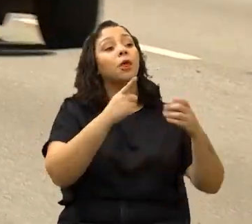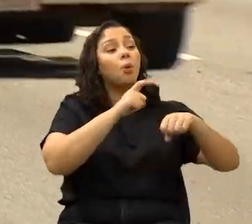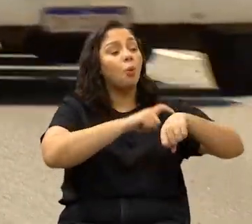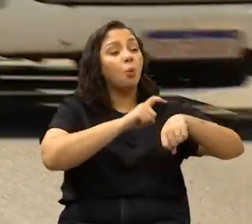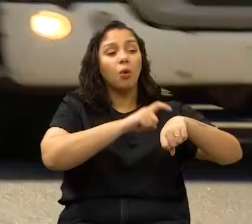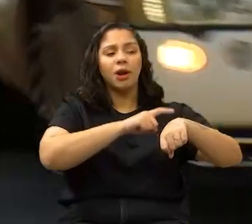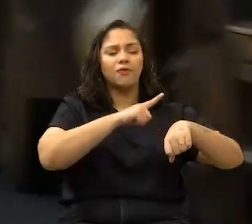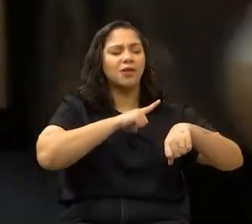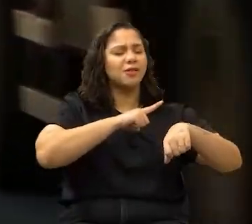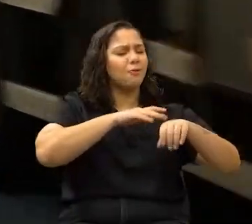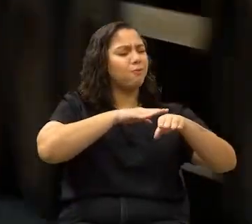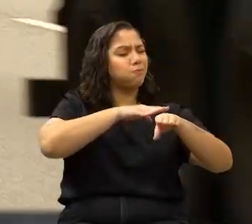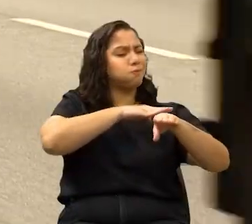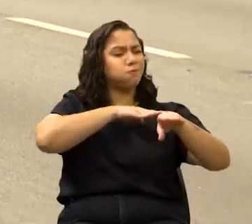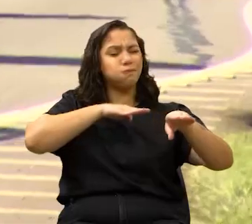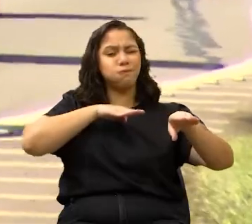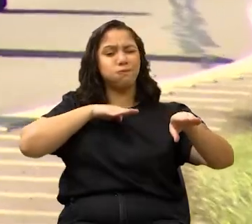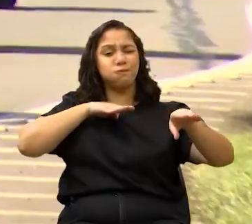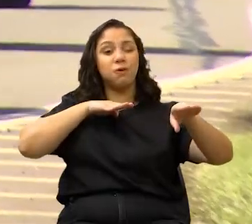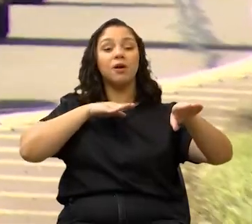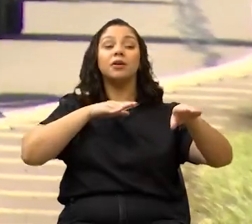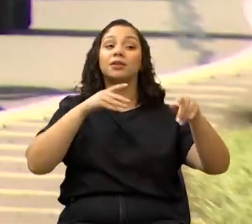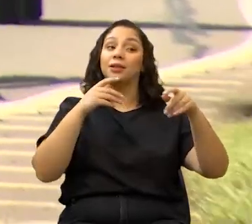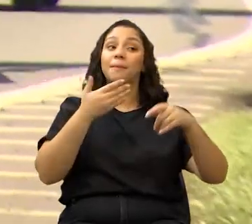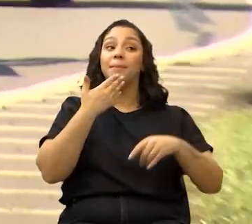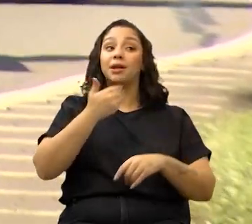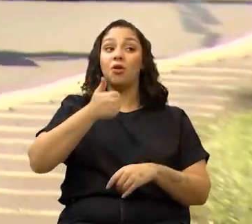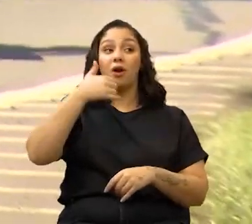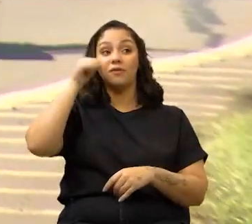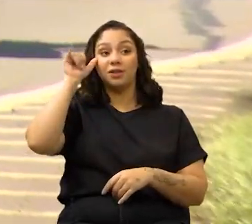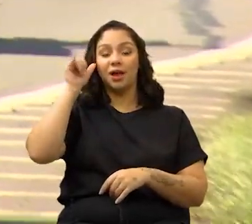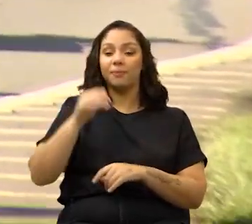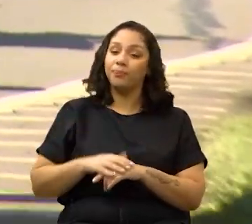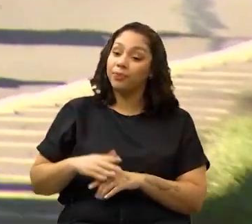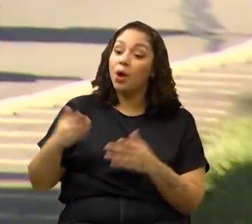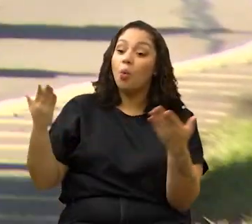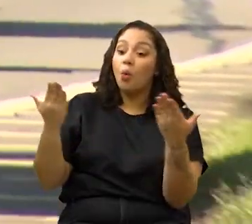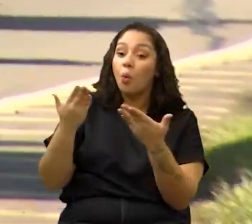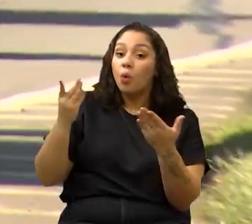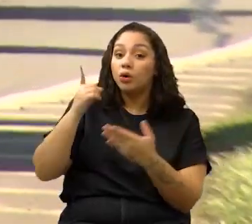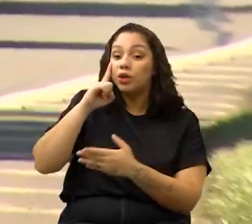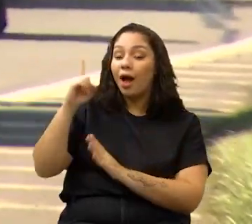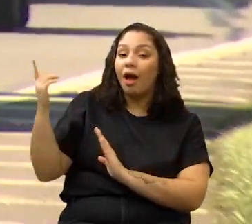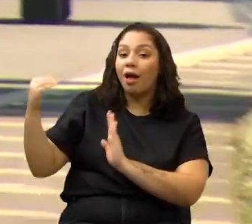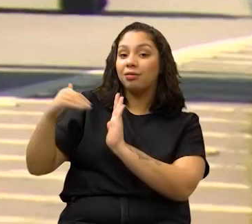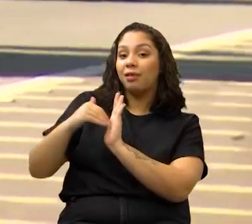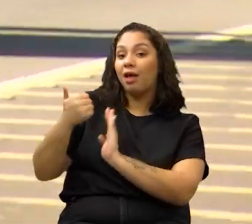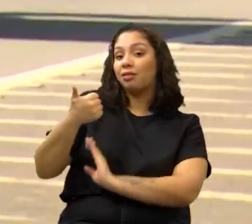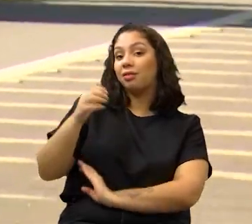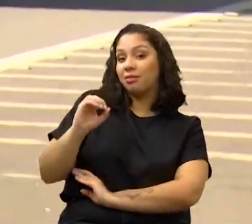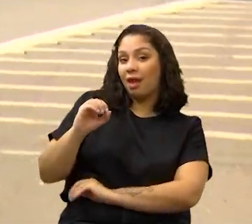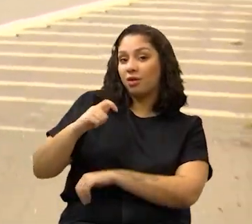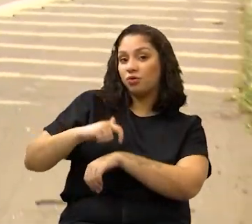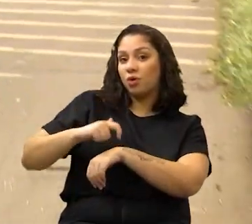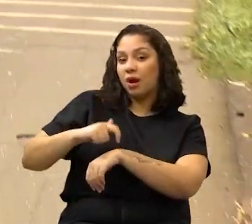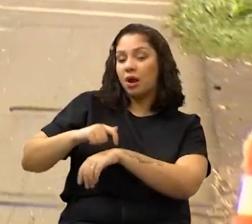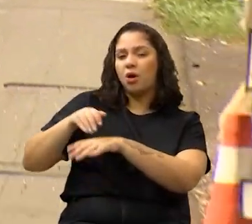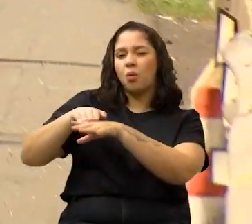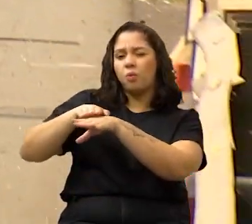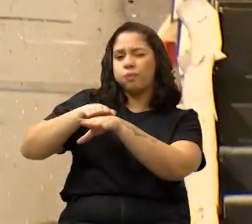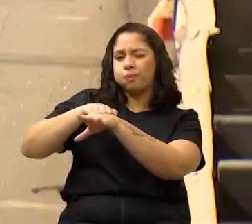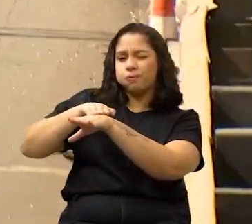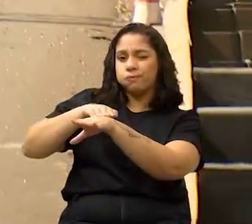de pico que os motoristas devem evitar? Então a gente prevê aí que o dia de hoje, até umas 22 horas, é um trânsito